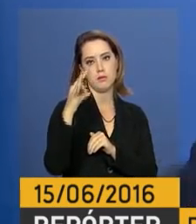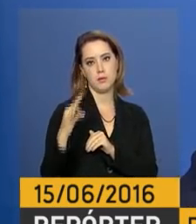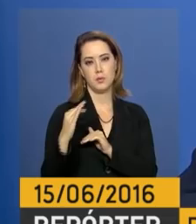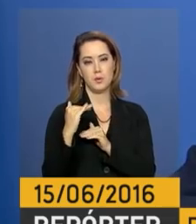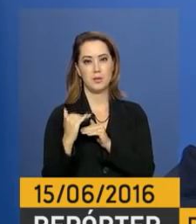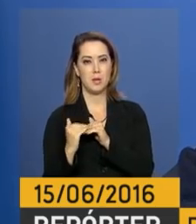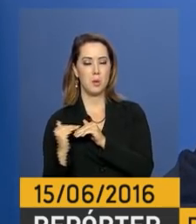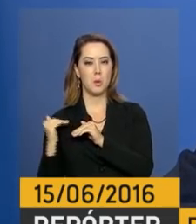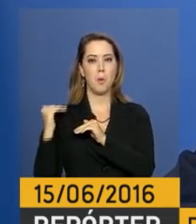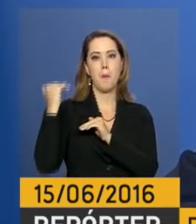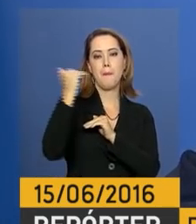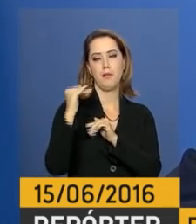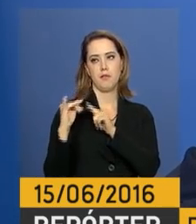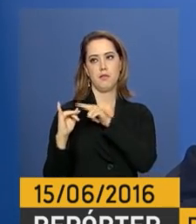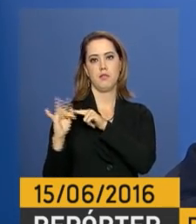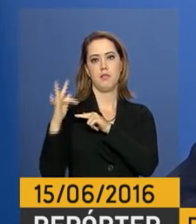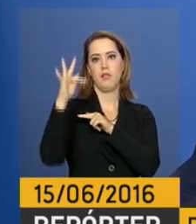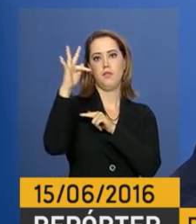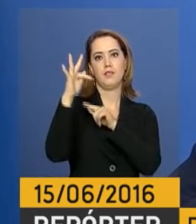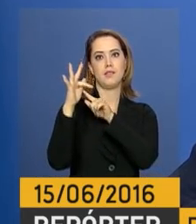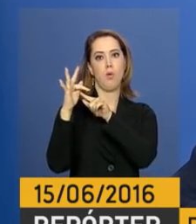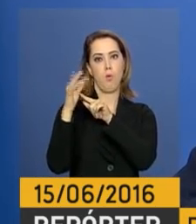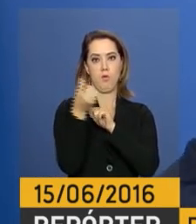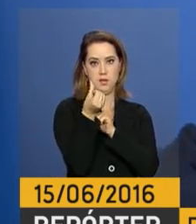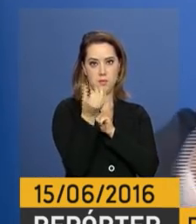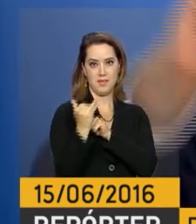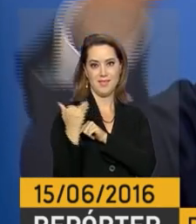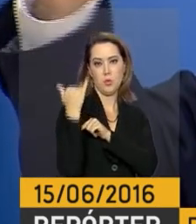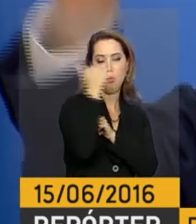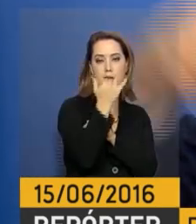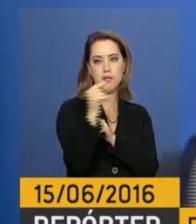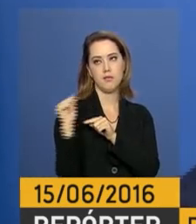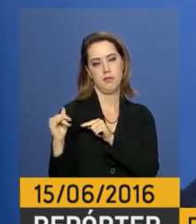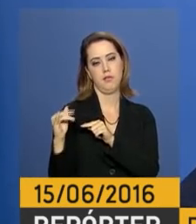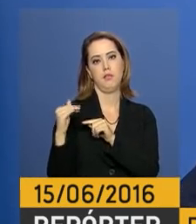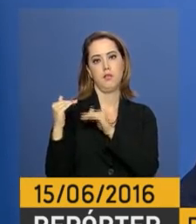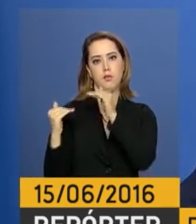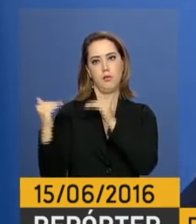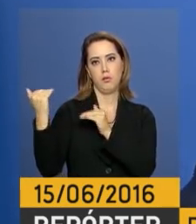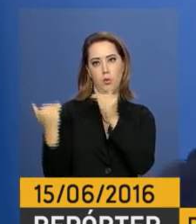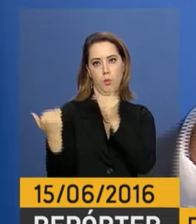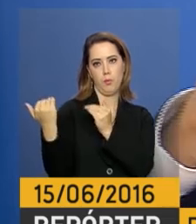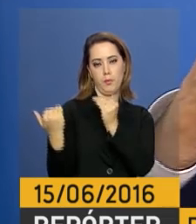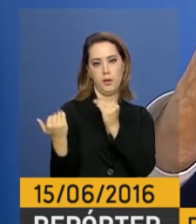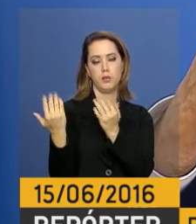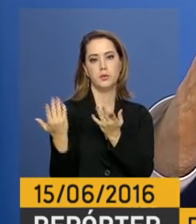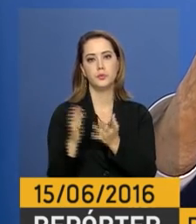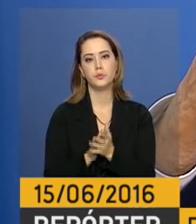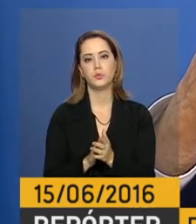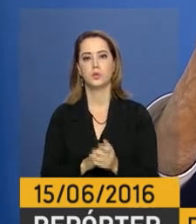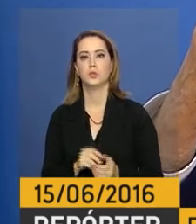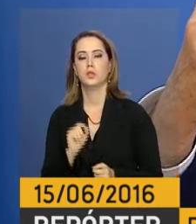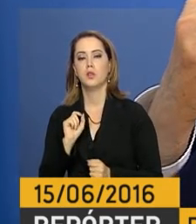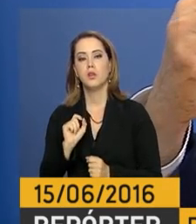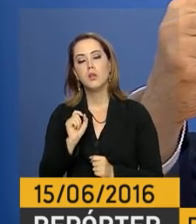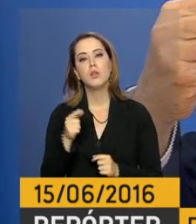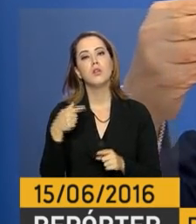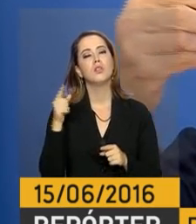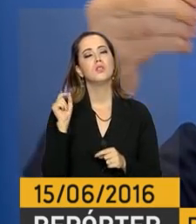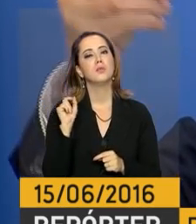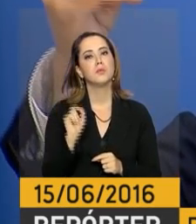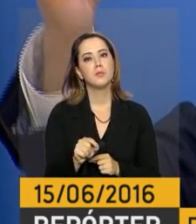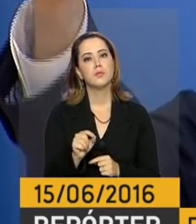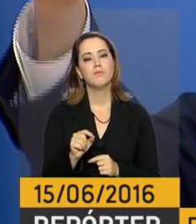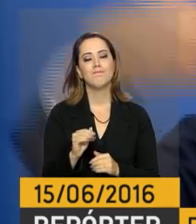acima da inflação como média durante esse período todo. Isto tem